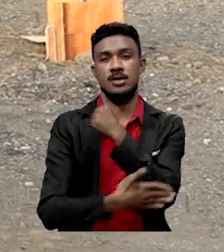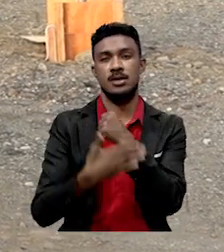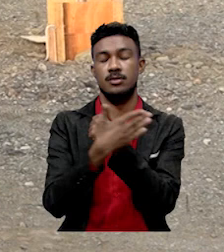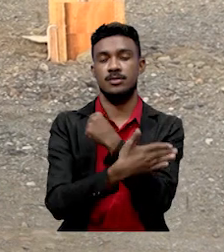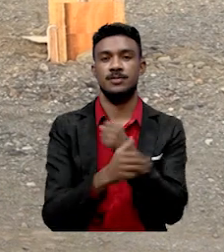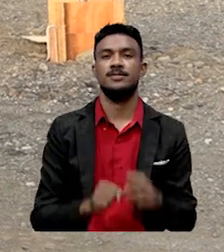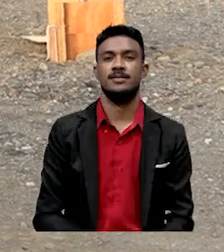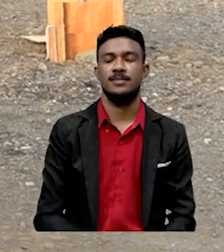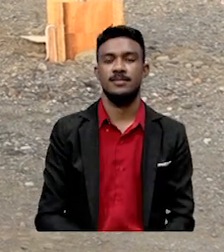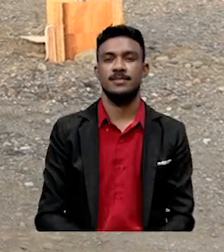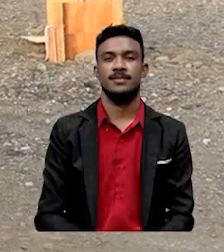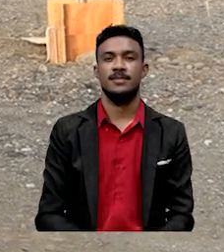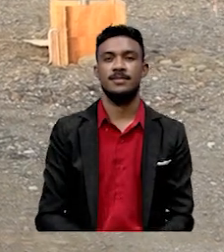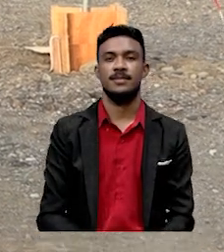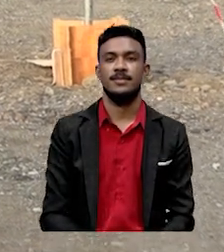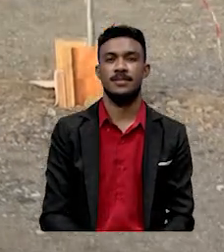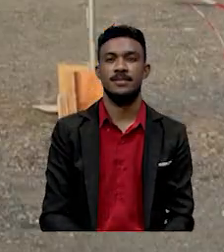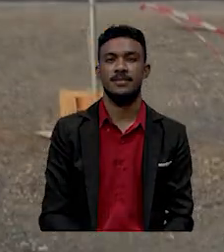Equipa Cobertura, Yemen.